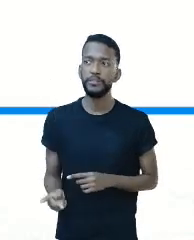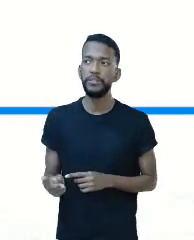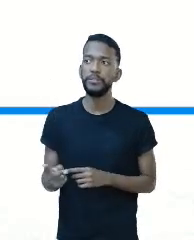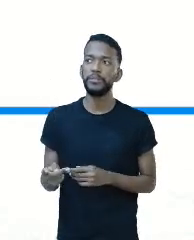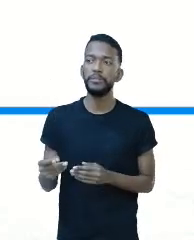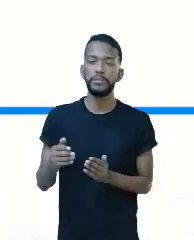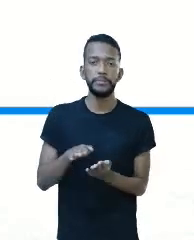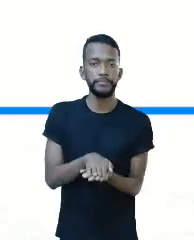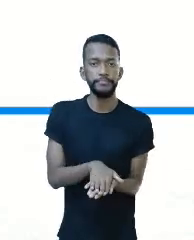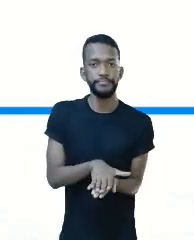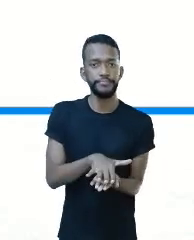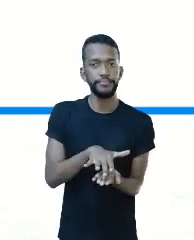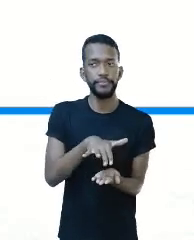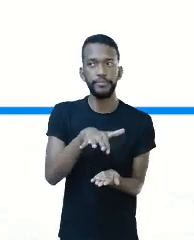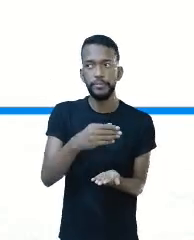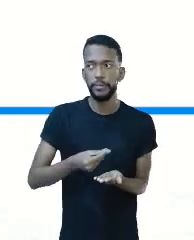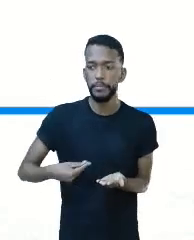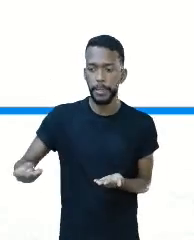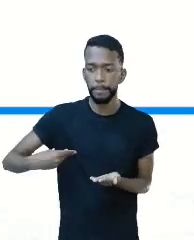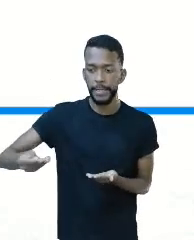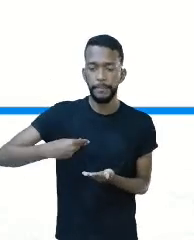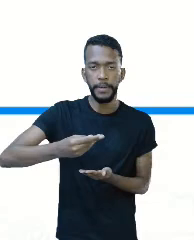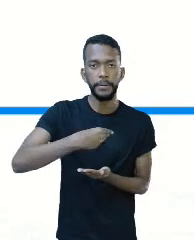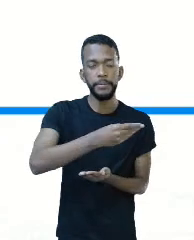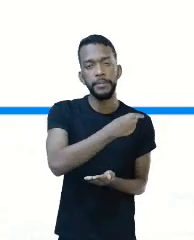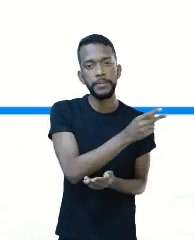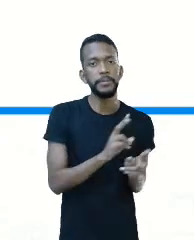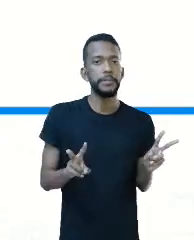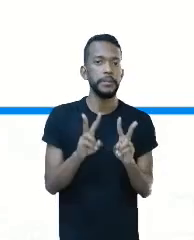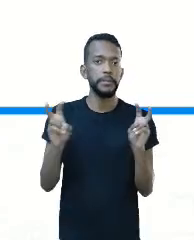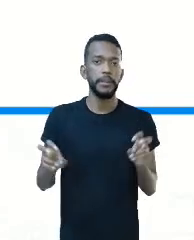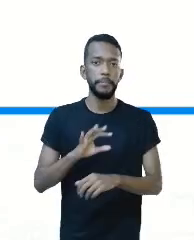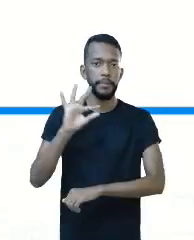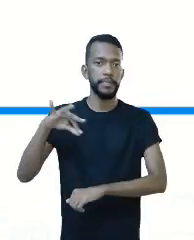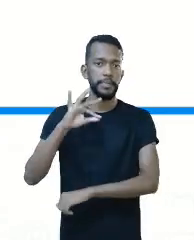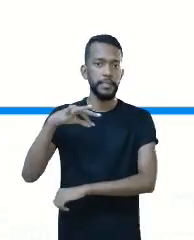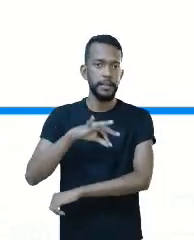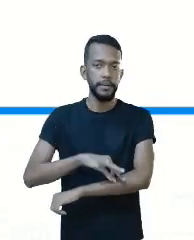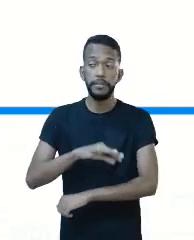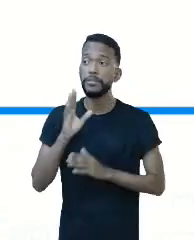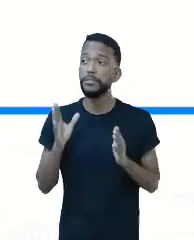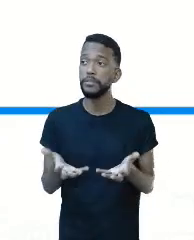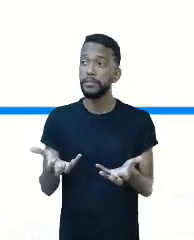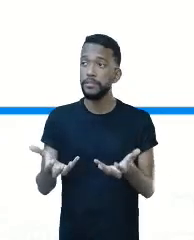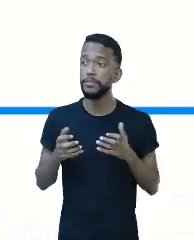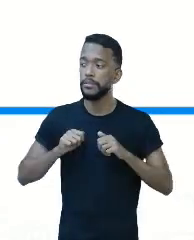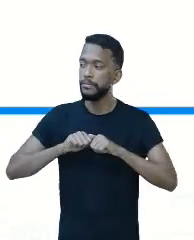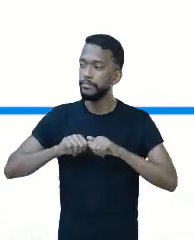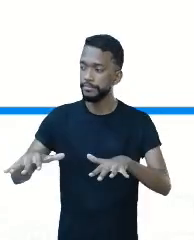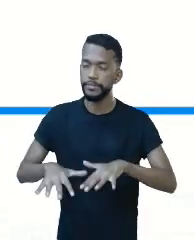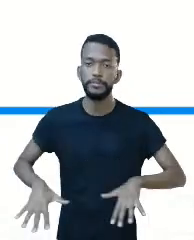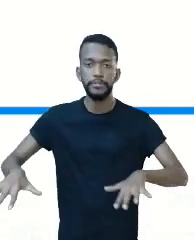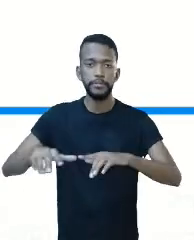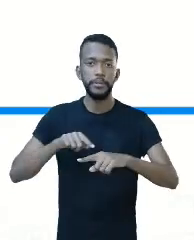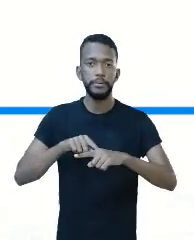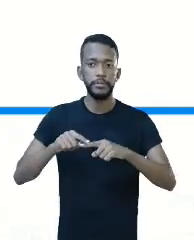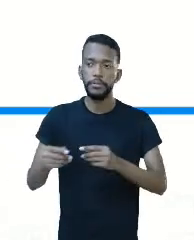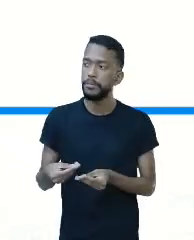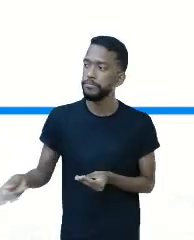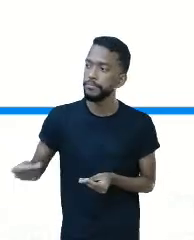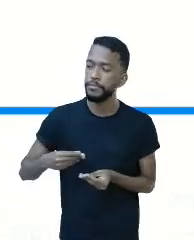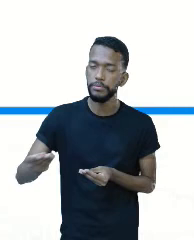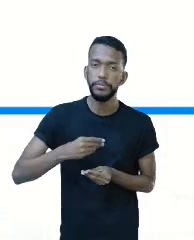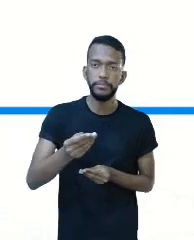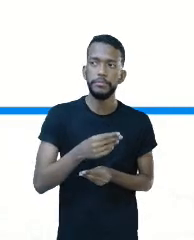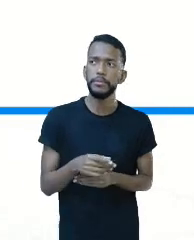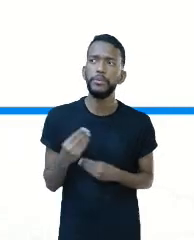9.632 panfletos com o tema dengue para distribuir em um bairro da cidade. Como